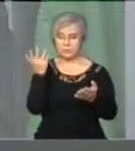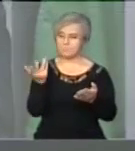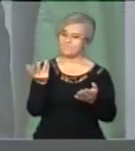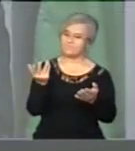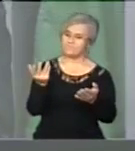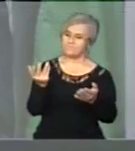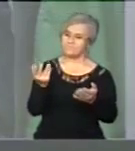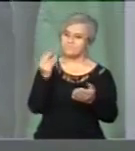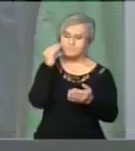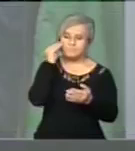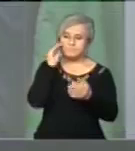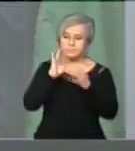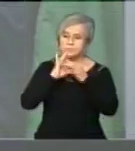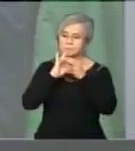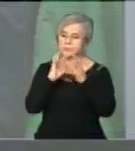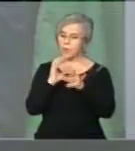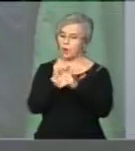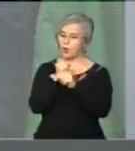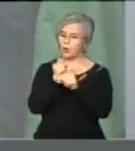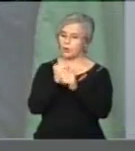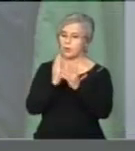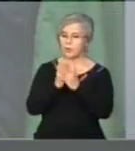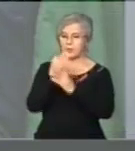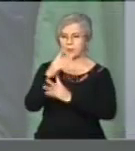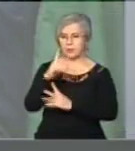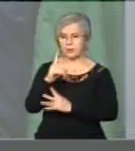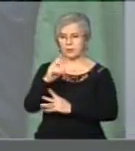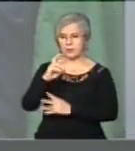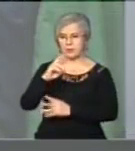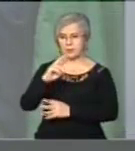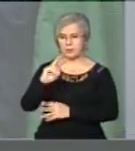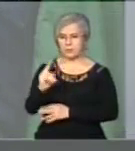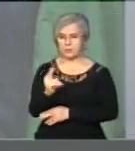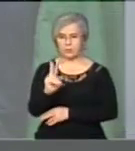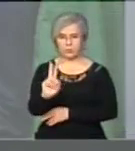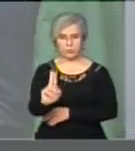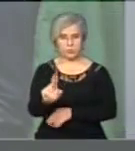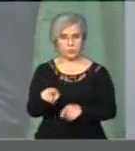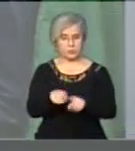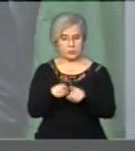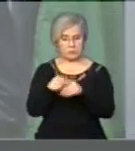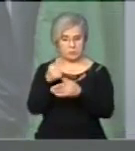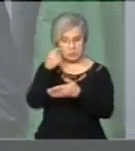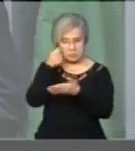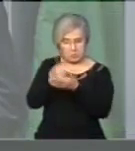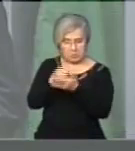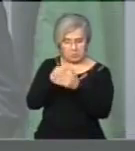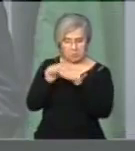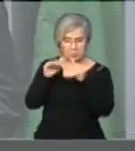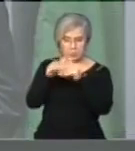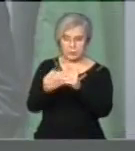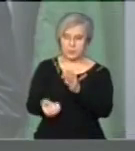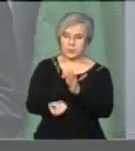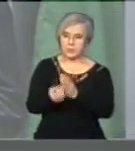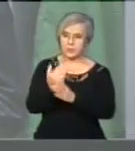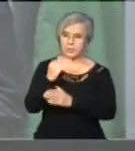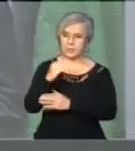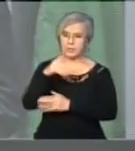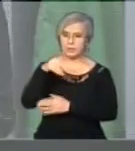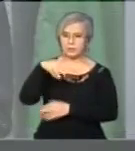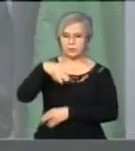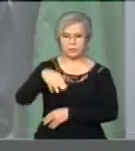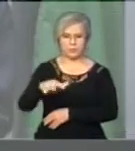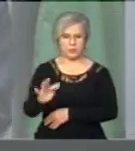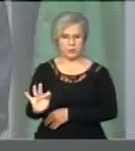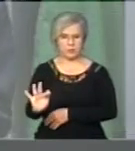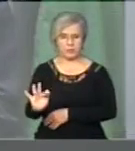orçamento através da DRU, ou tentar de uma forma pressionando a sua base criar a CPMF.